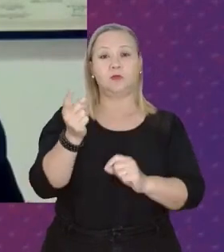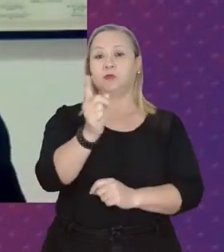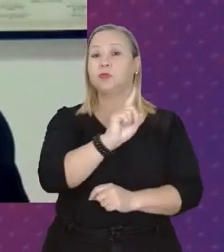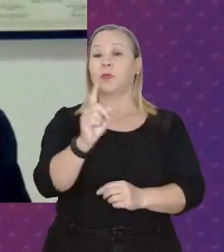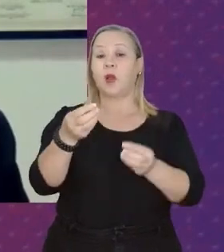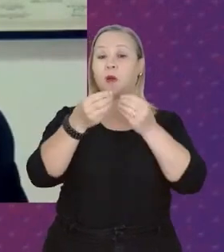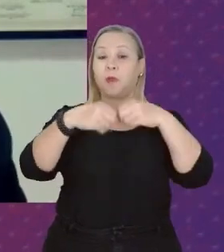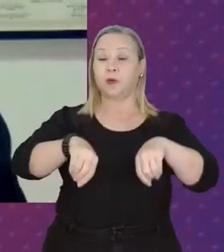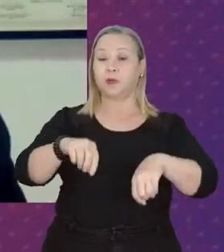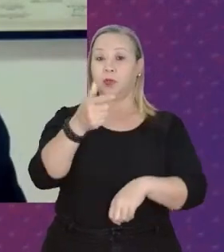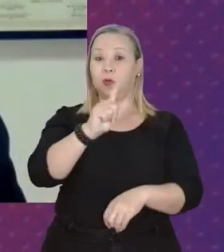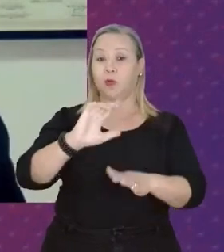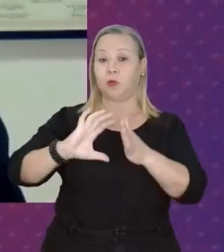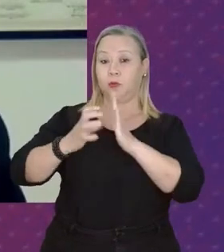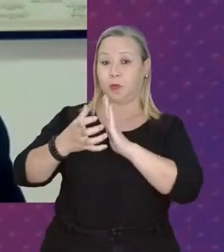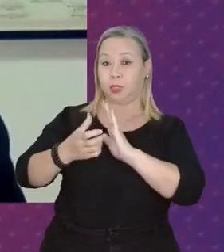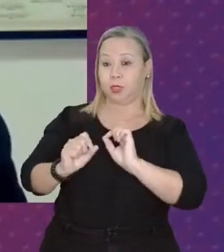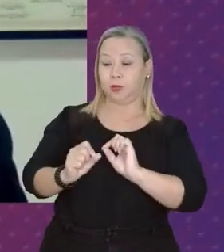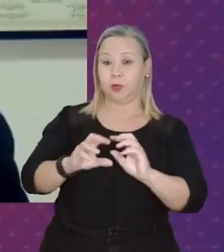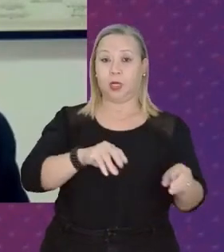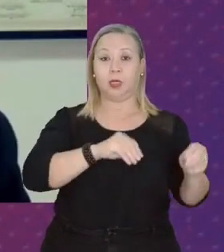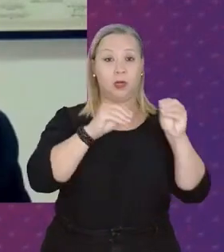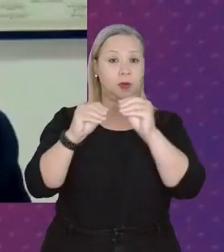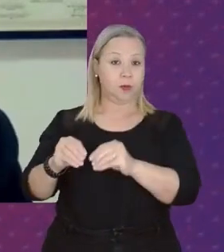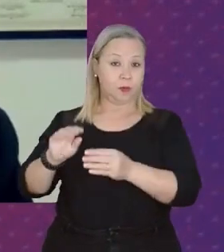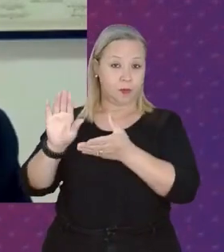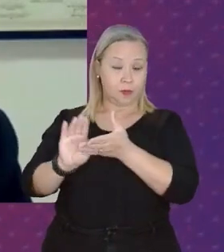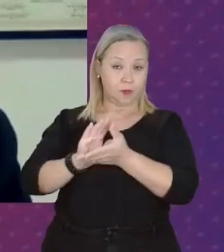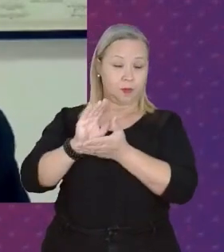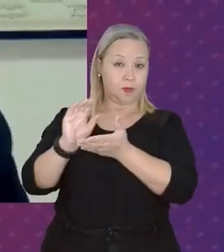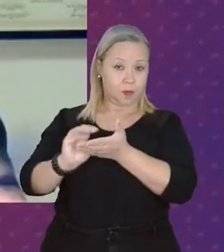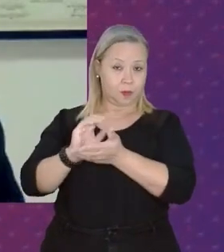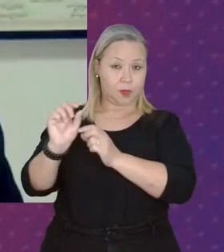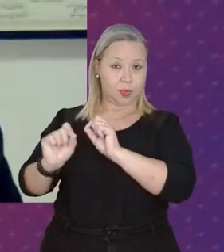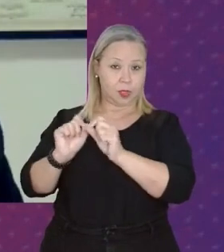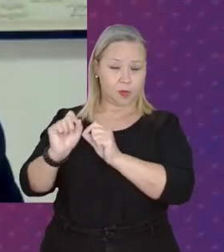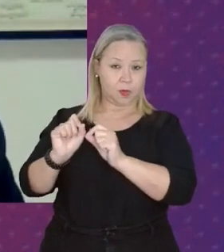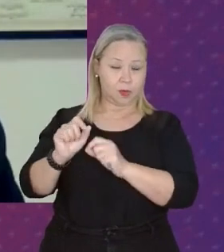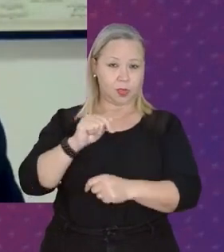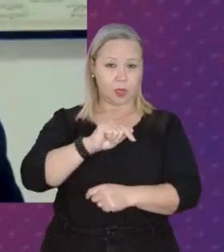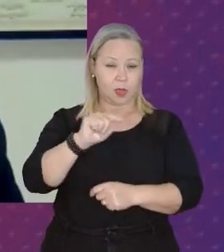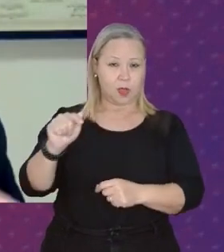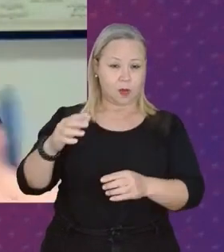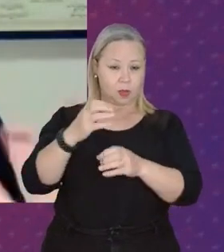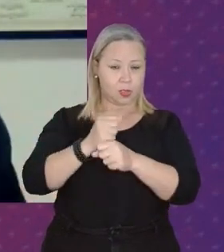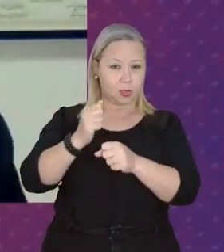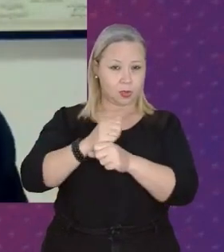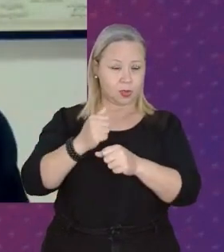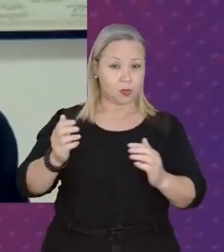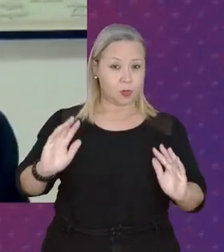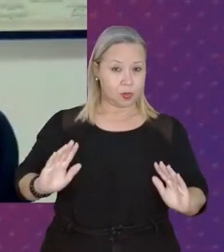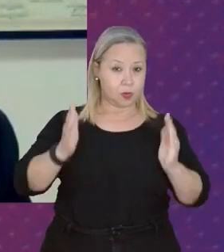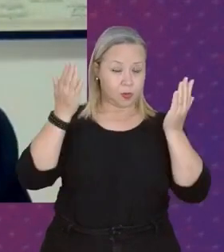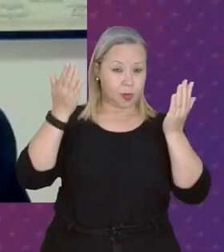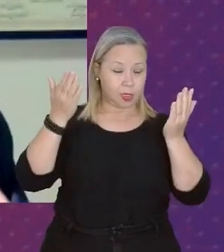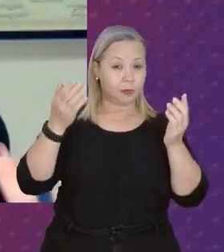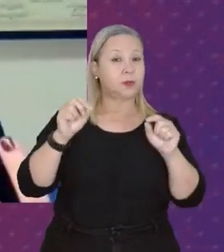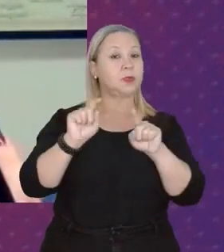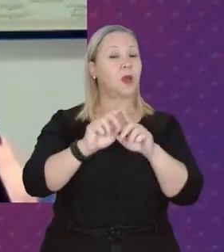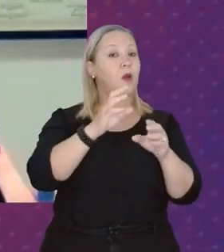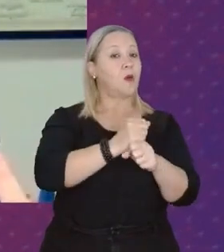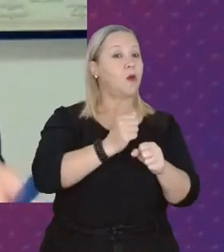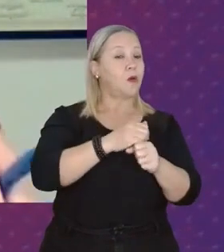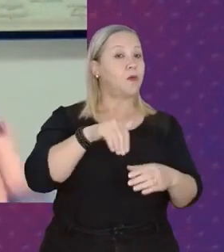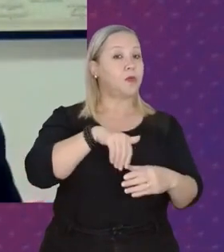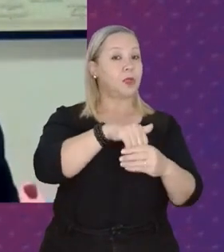né? Porque, havendo transferência de recursos oriundos desses fundos públicos de campanha, tanto do fundo eleitoral como do